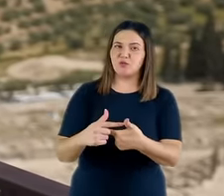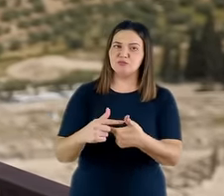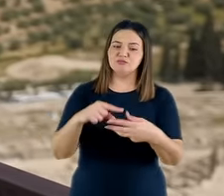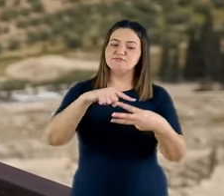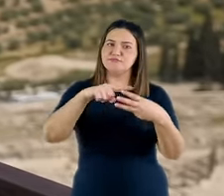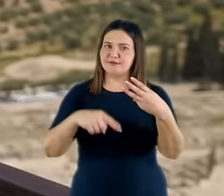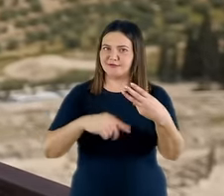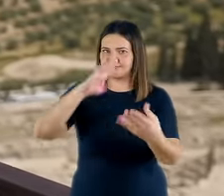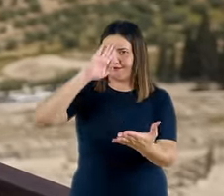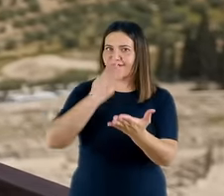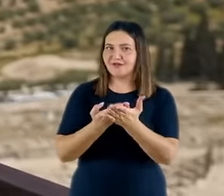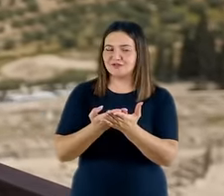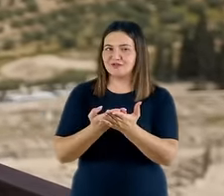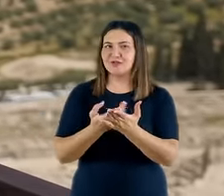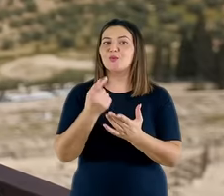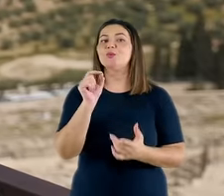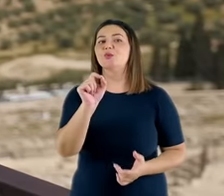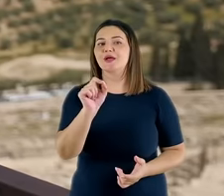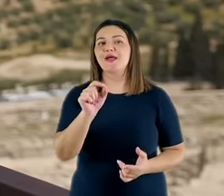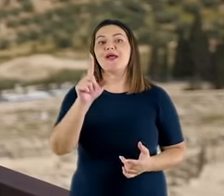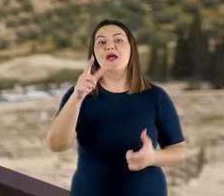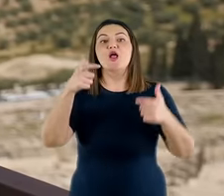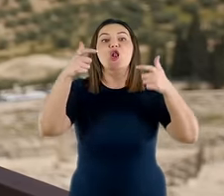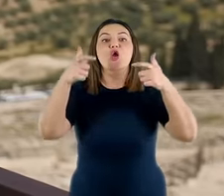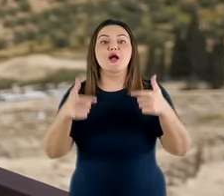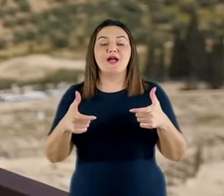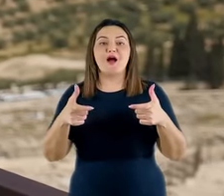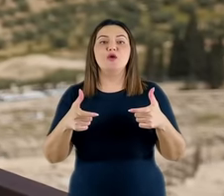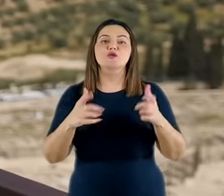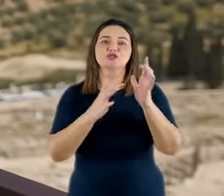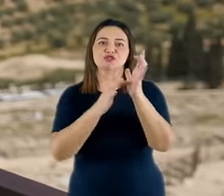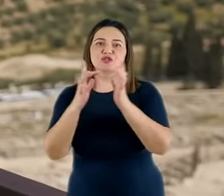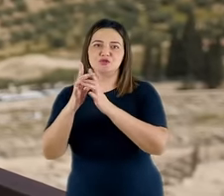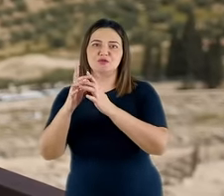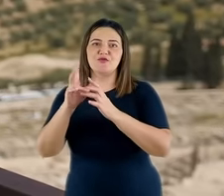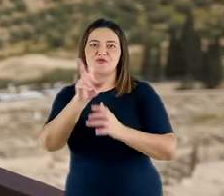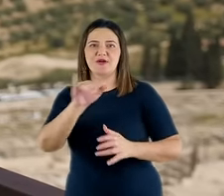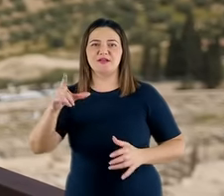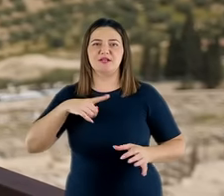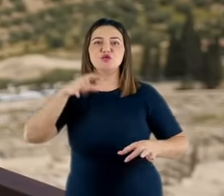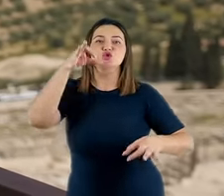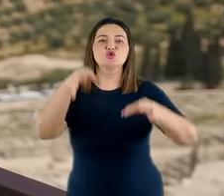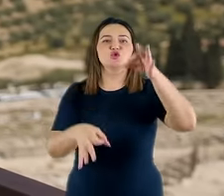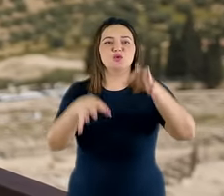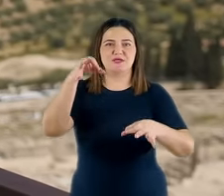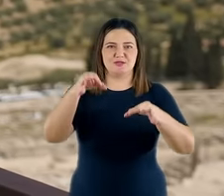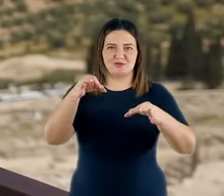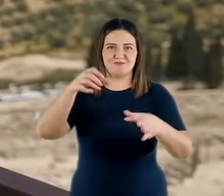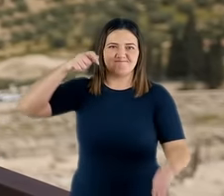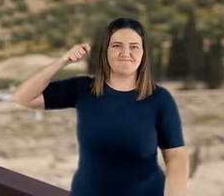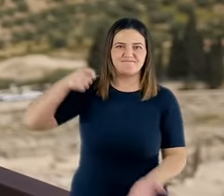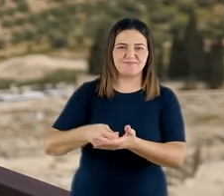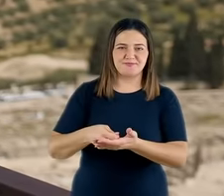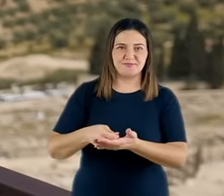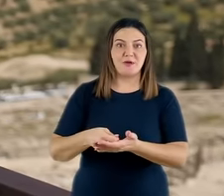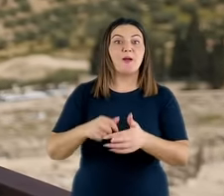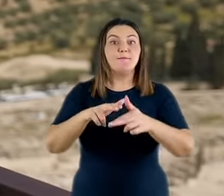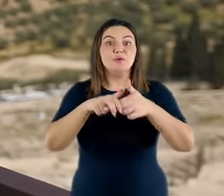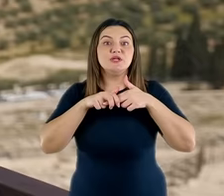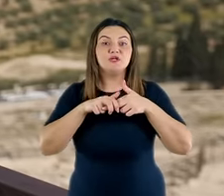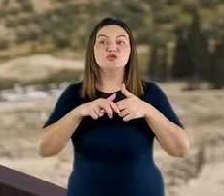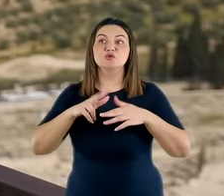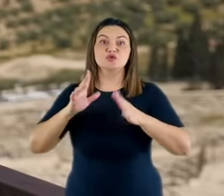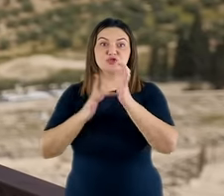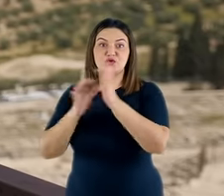religiões monoteístas de que aqui será o local do juízo final. E aqueles que estiverem sepultados aqui